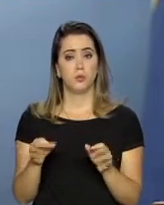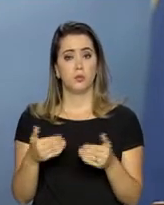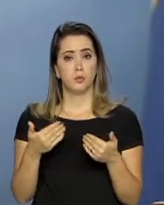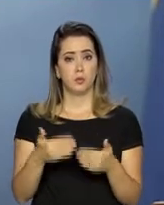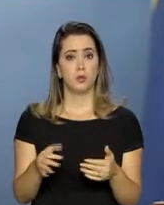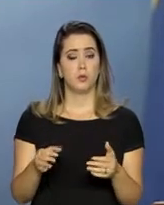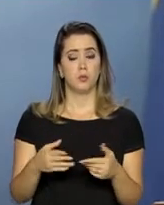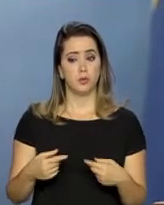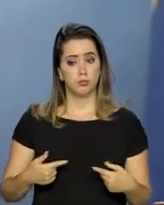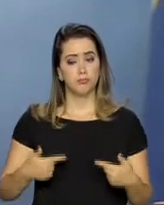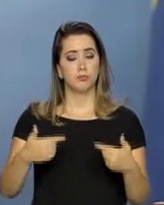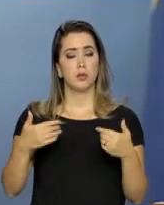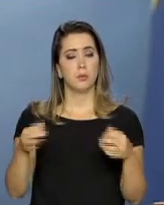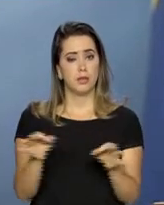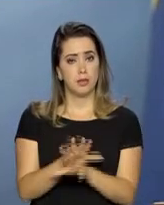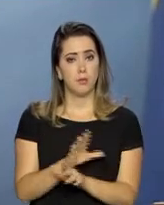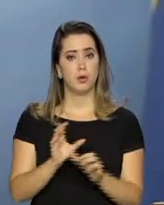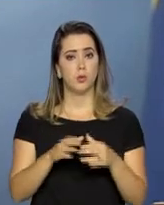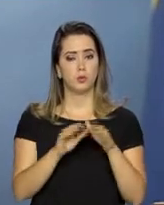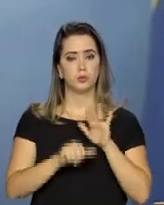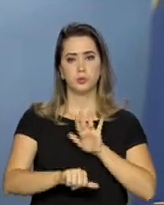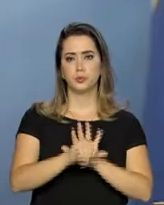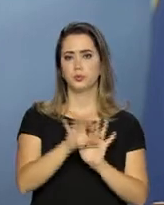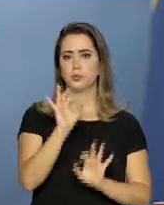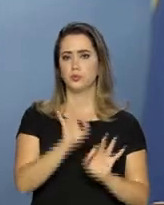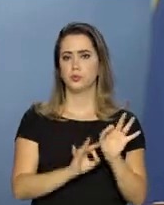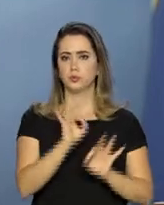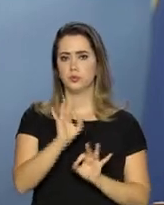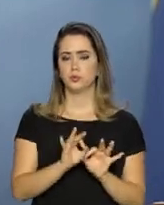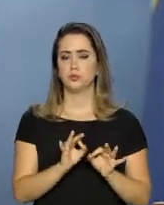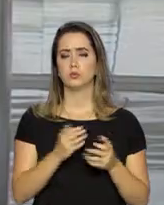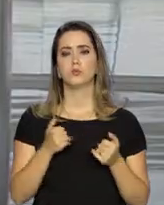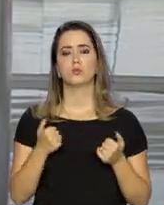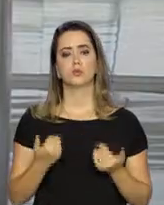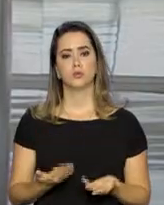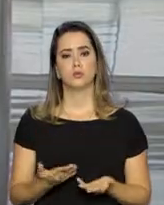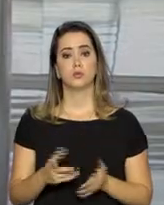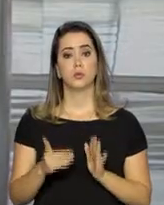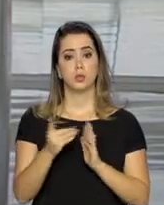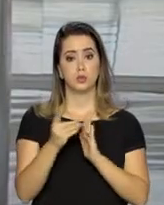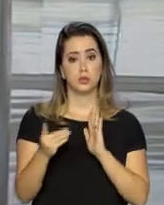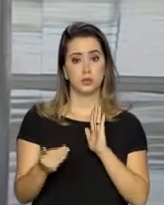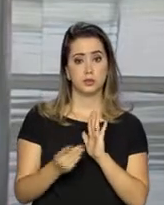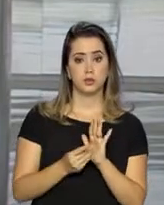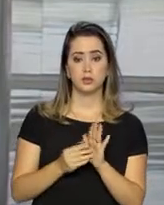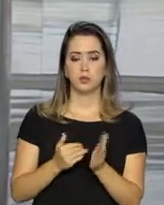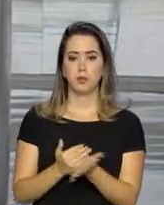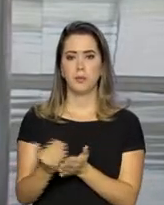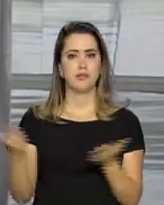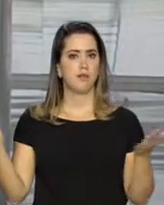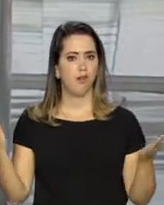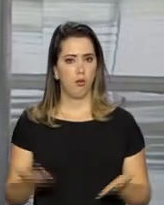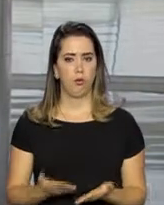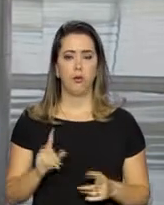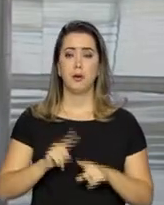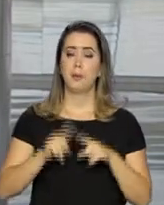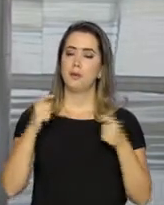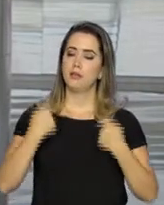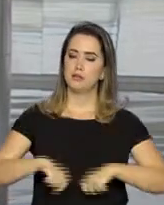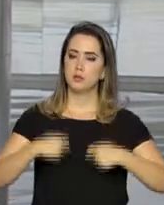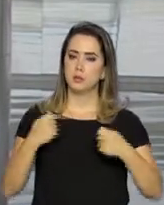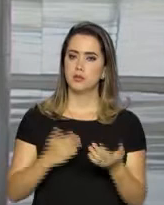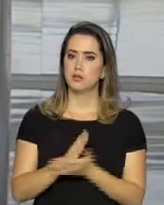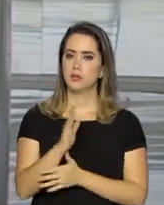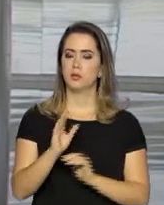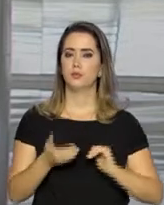o crime organizado e as quadrilhas o decreto tem vigência imediata mas precisa ser